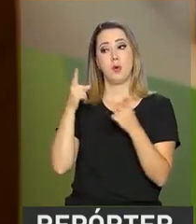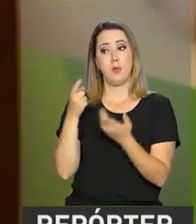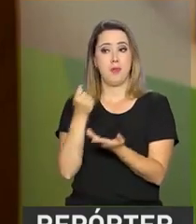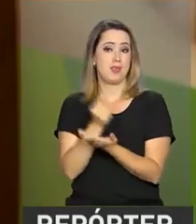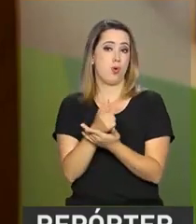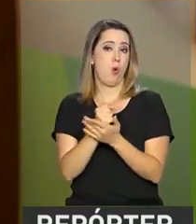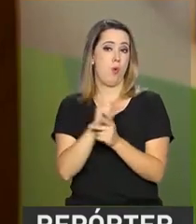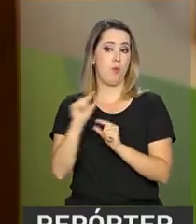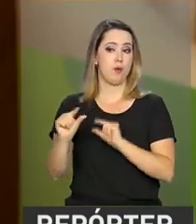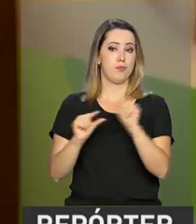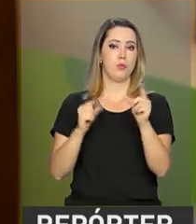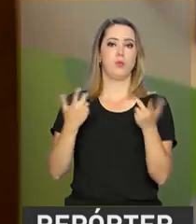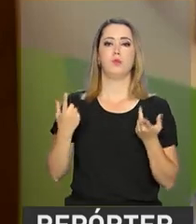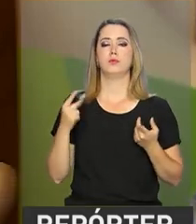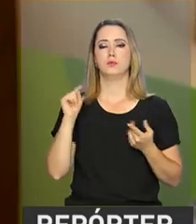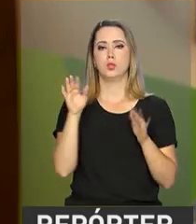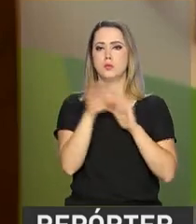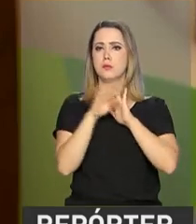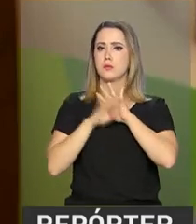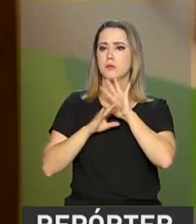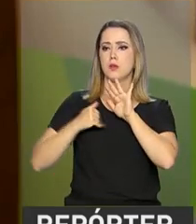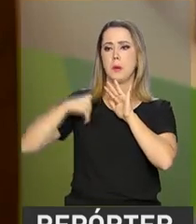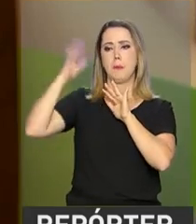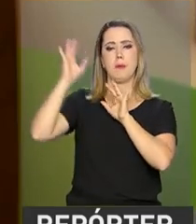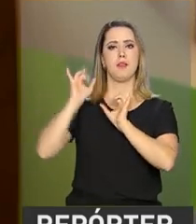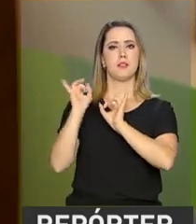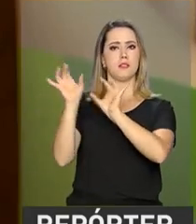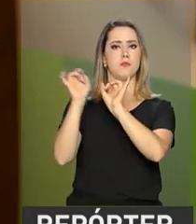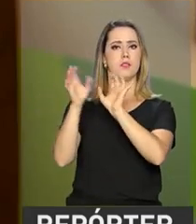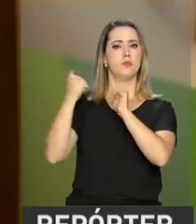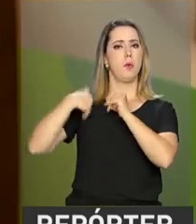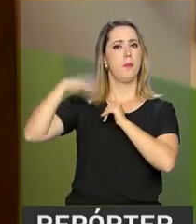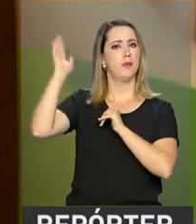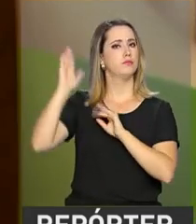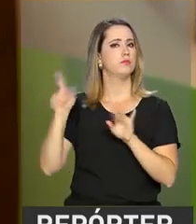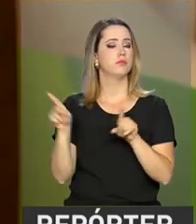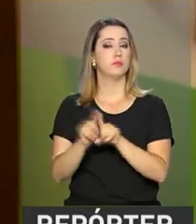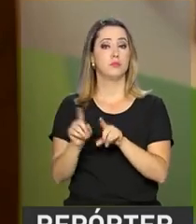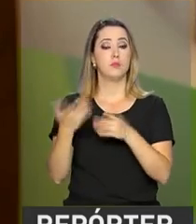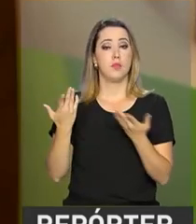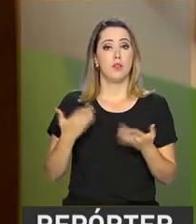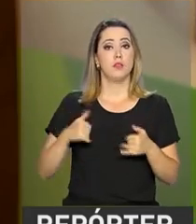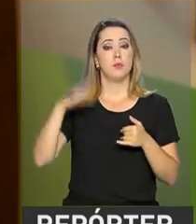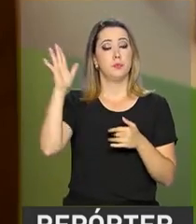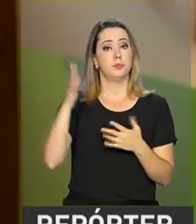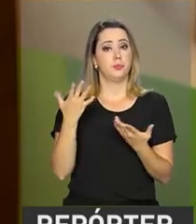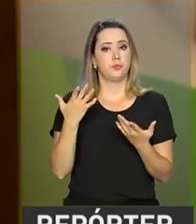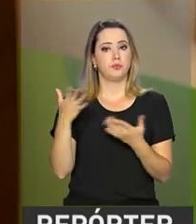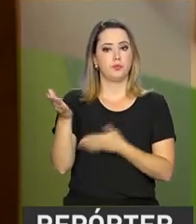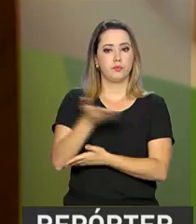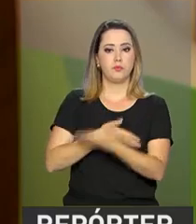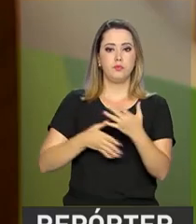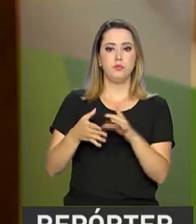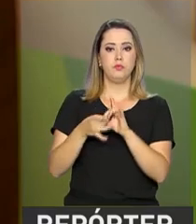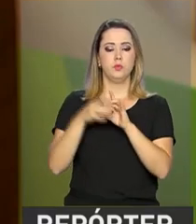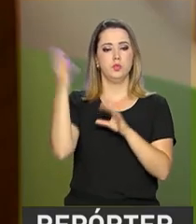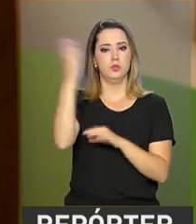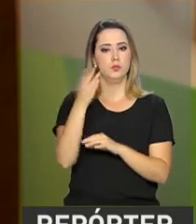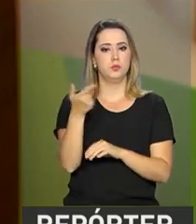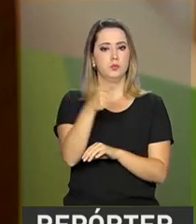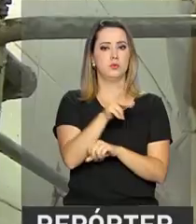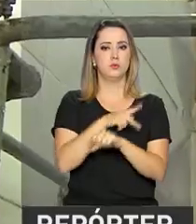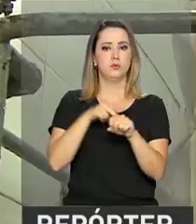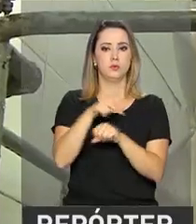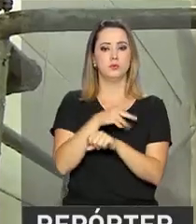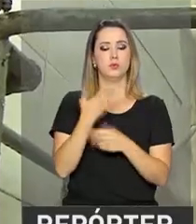esse plano visa ao aumento da exportação brasileira e visa também maior intercâmbio é do brasil com outros